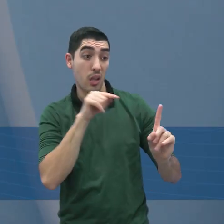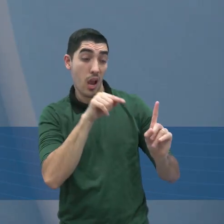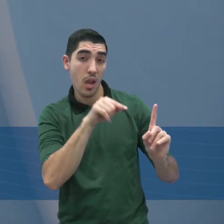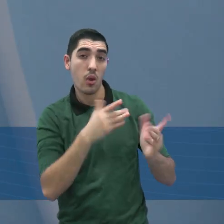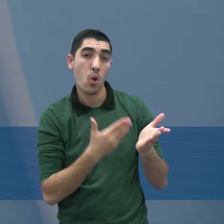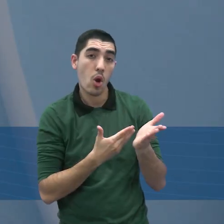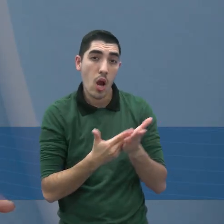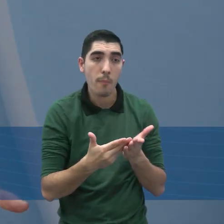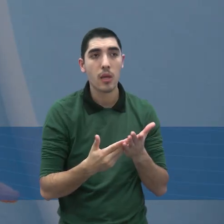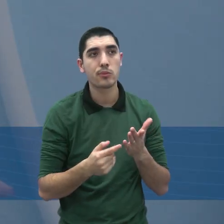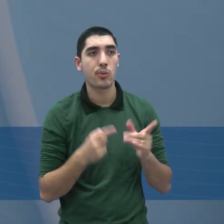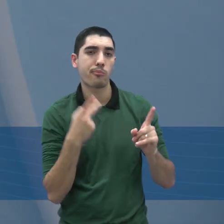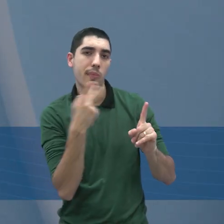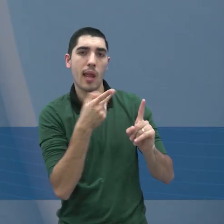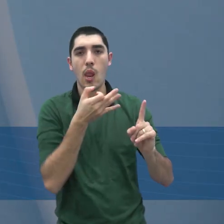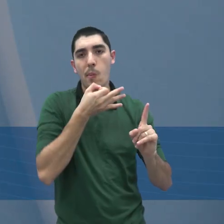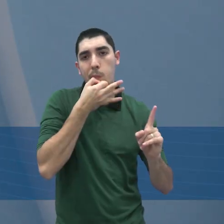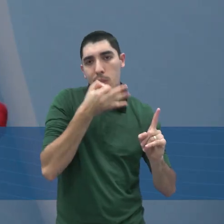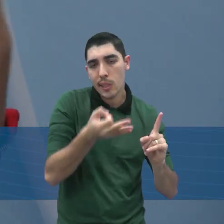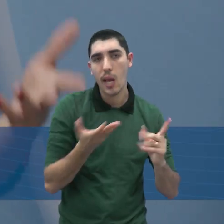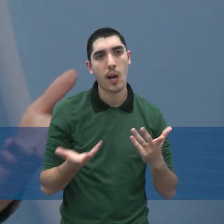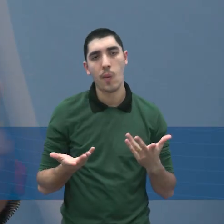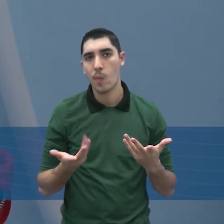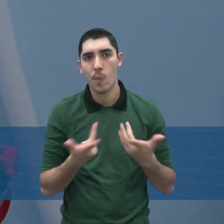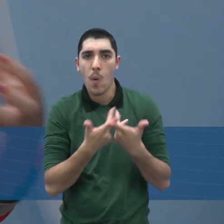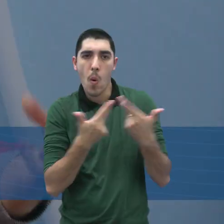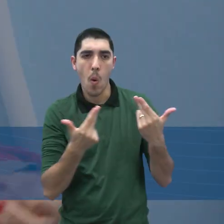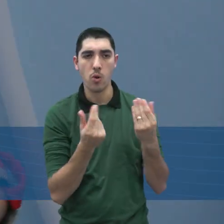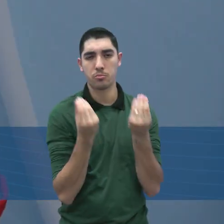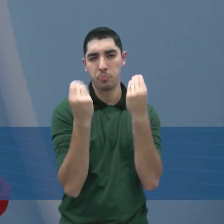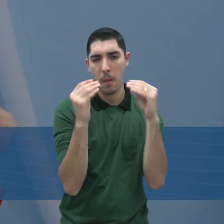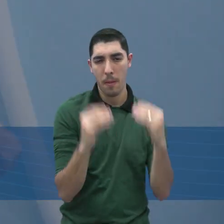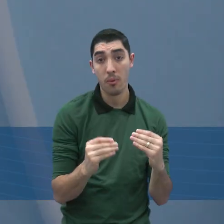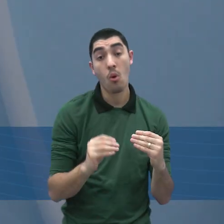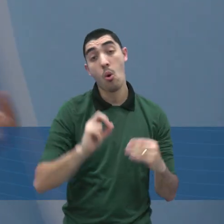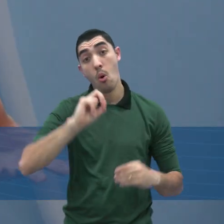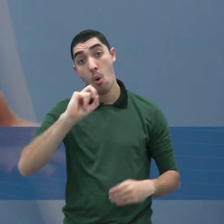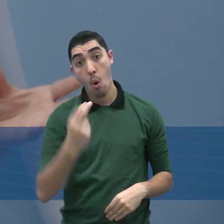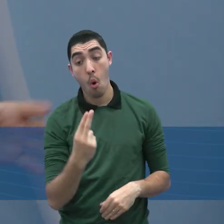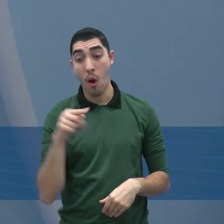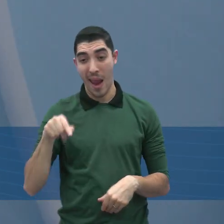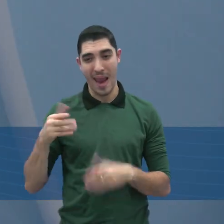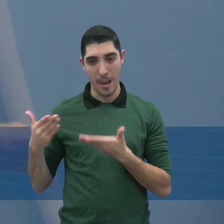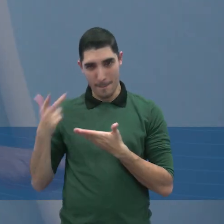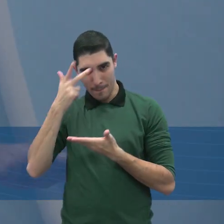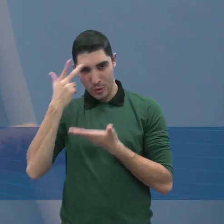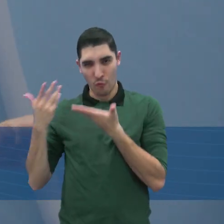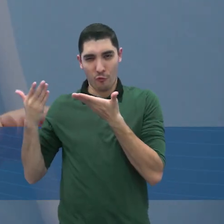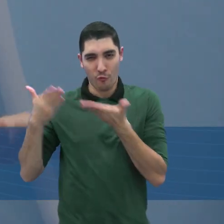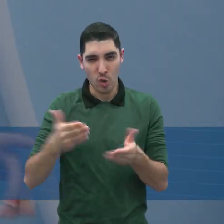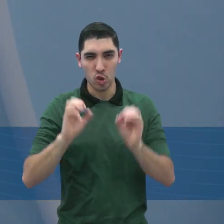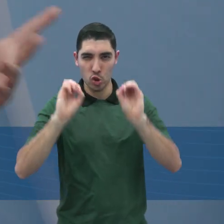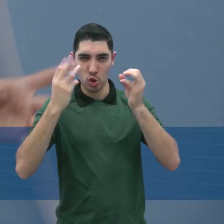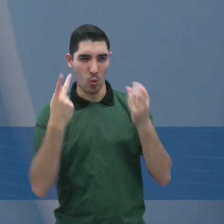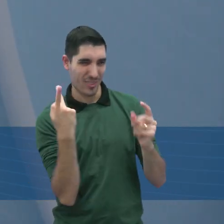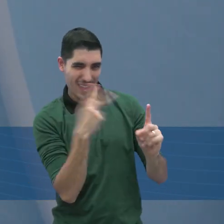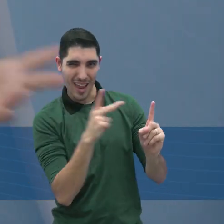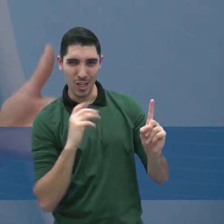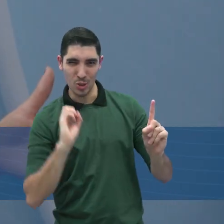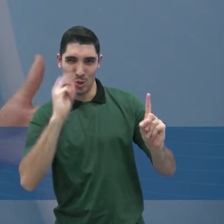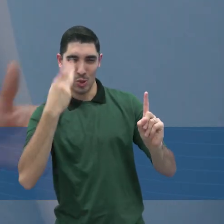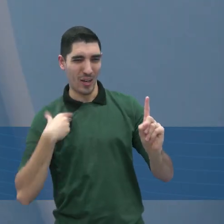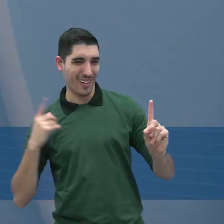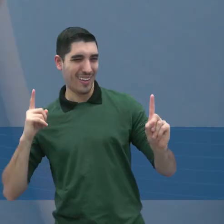conta de posicionamentos nas redes sociais, ou até teve ali um contato direto, um show, e acabou se frustrando porque viu, poxa,